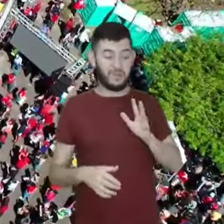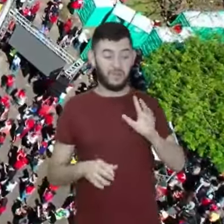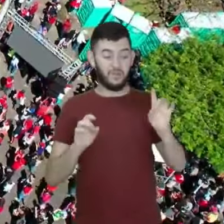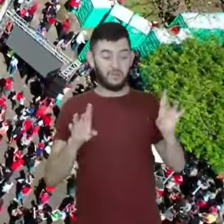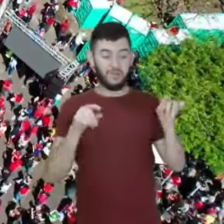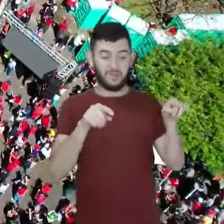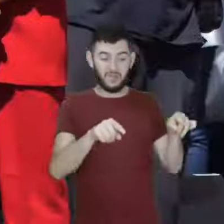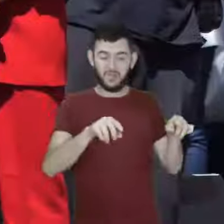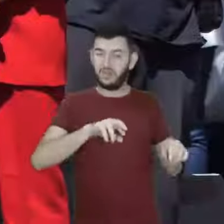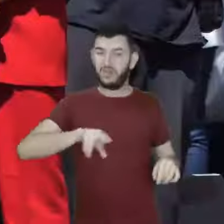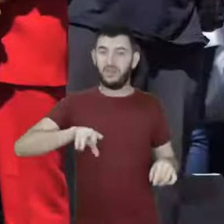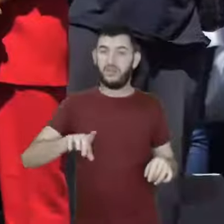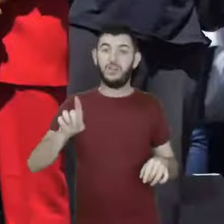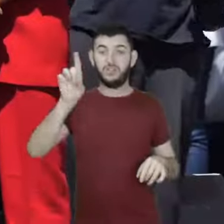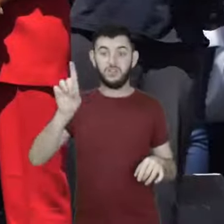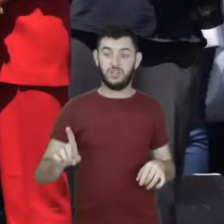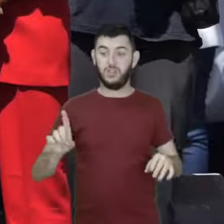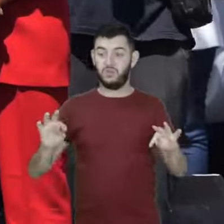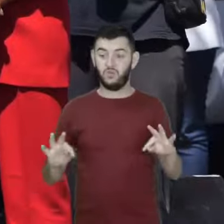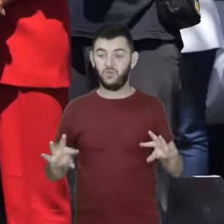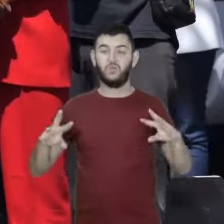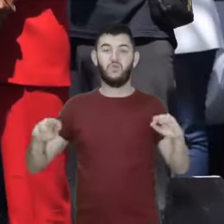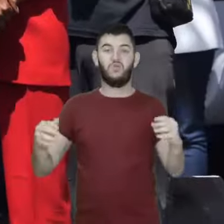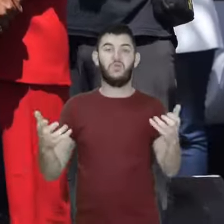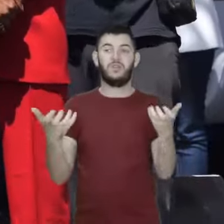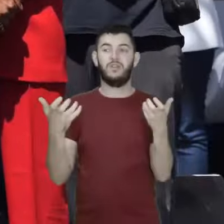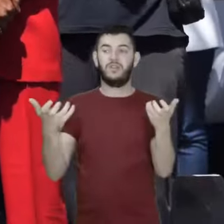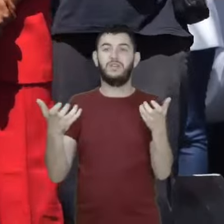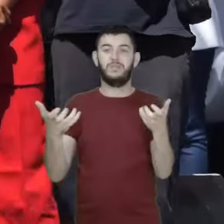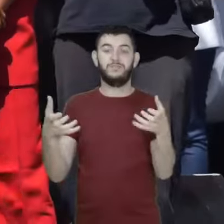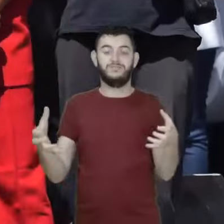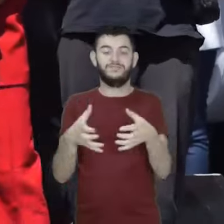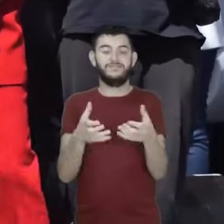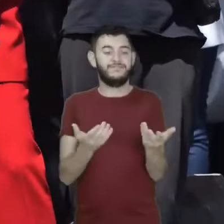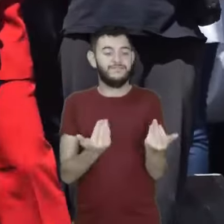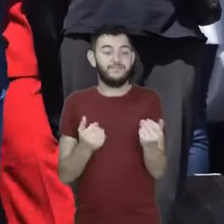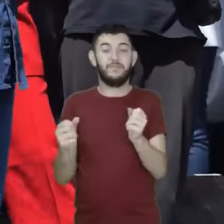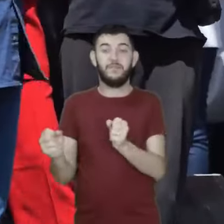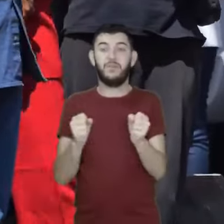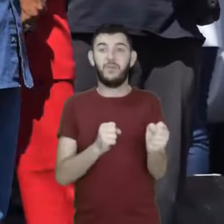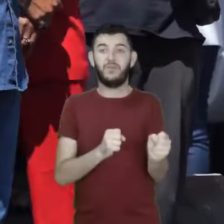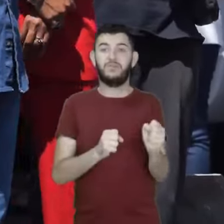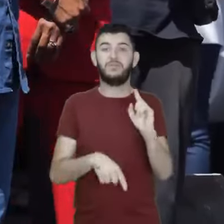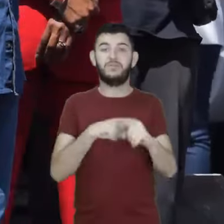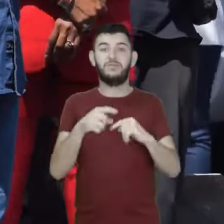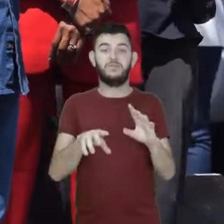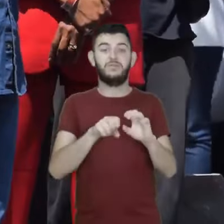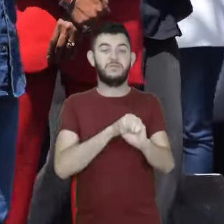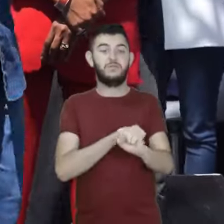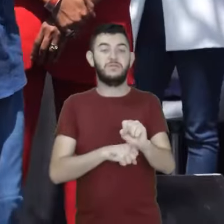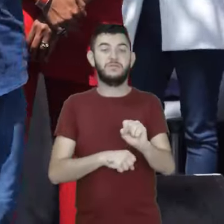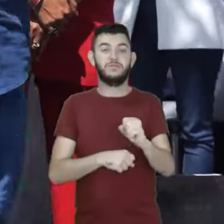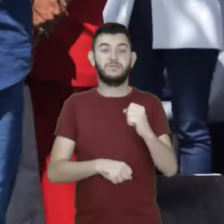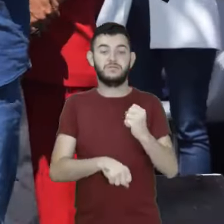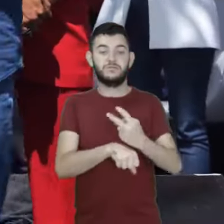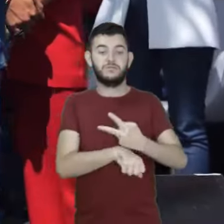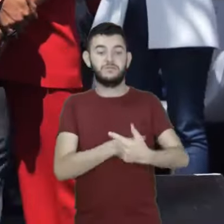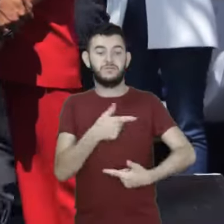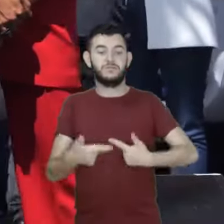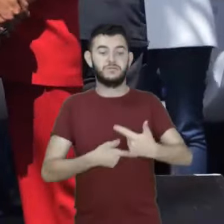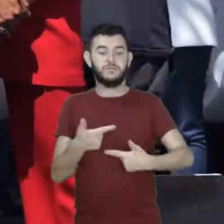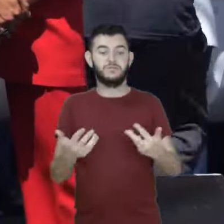queremos é que o nosso jovem possa, depois de formado, ter um emprego de qualidade. Nós